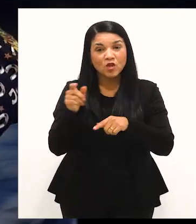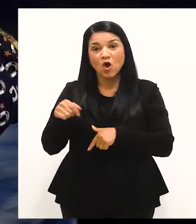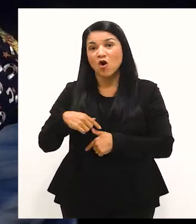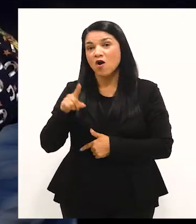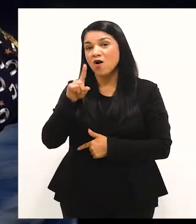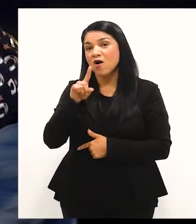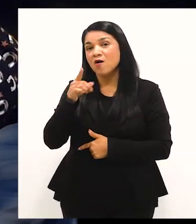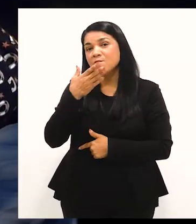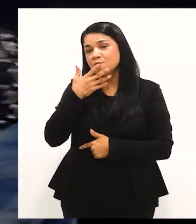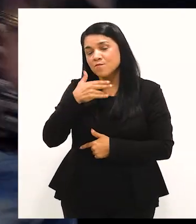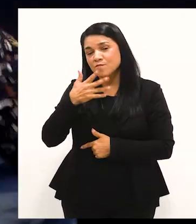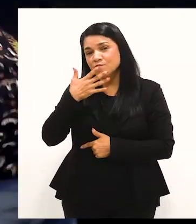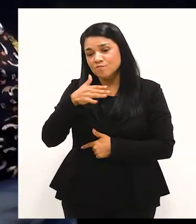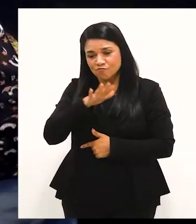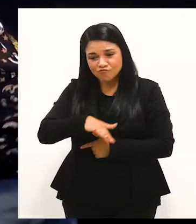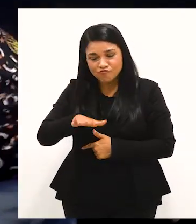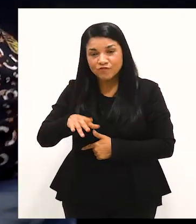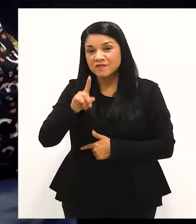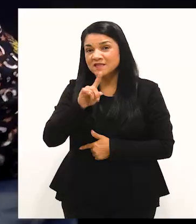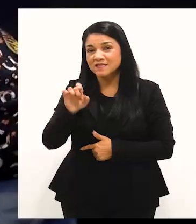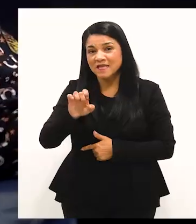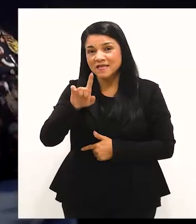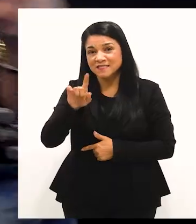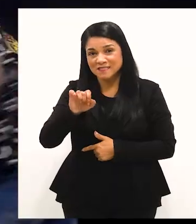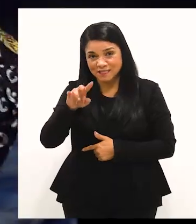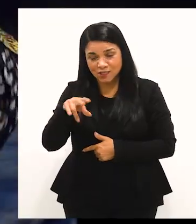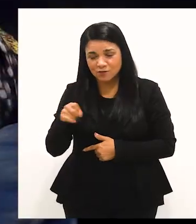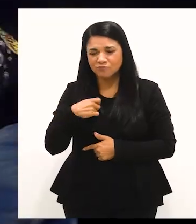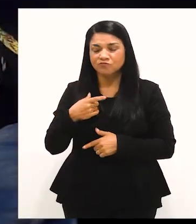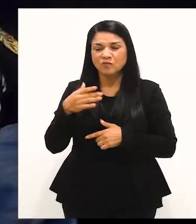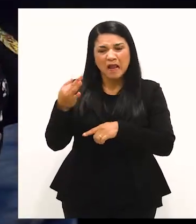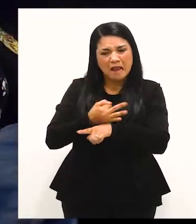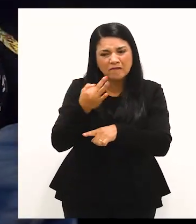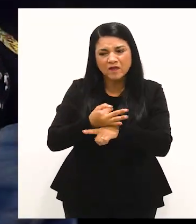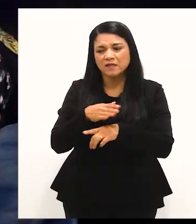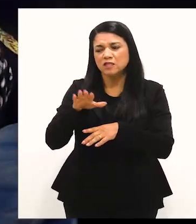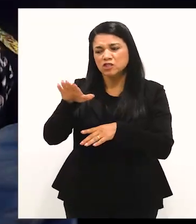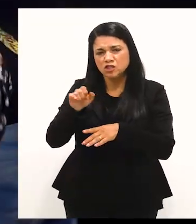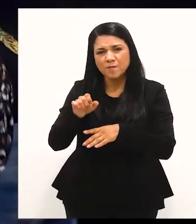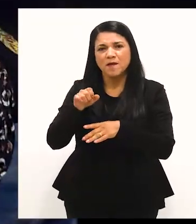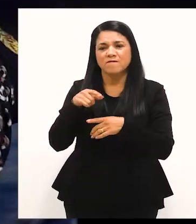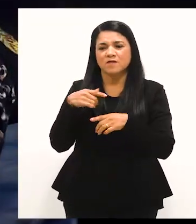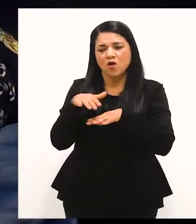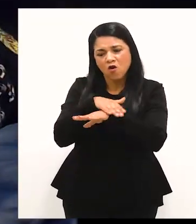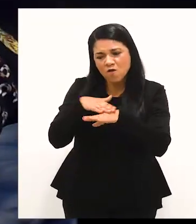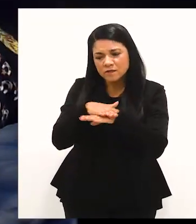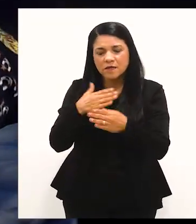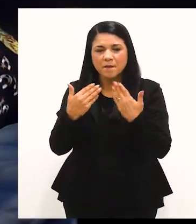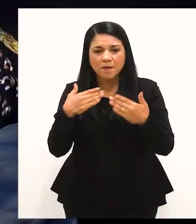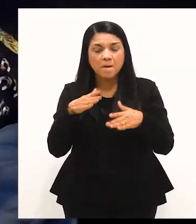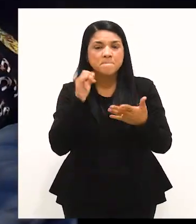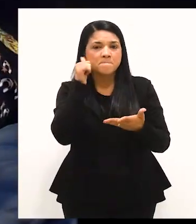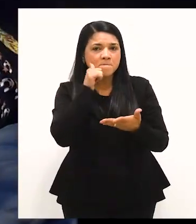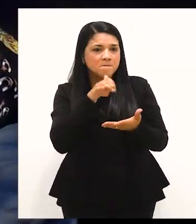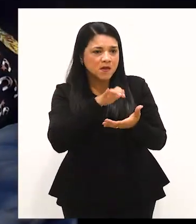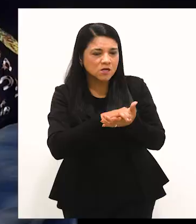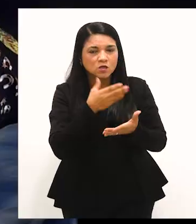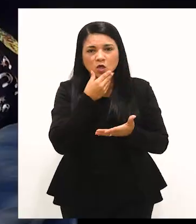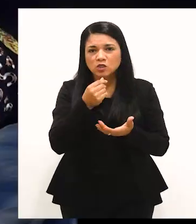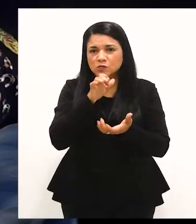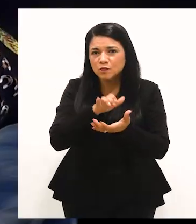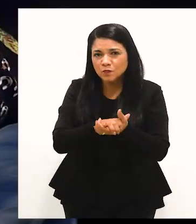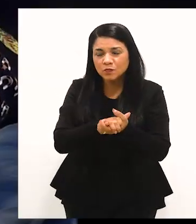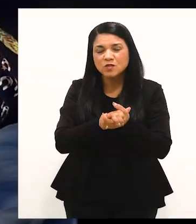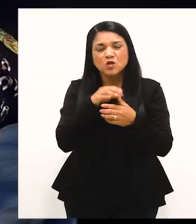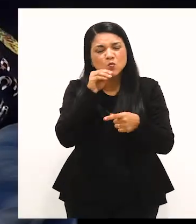santo, olha, o Zezinho está muito levado. Aí ele chamava a criança, conversava com a criança, conversava com o marido,